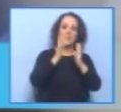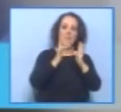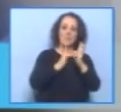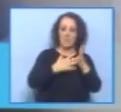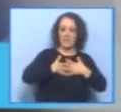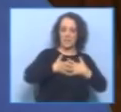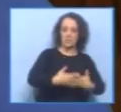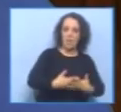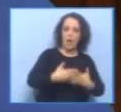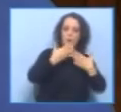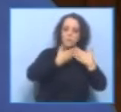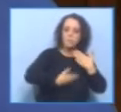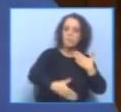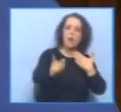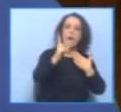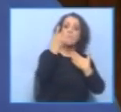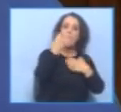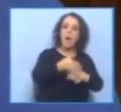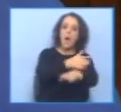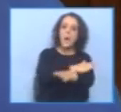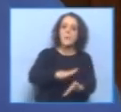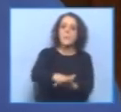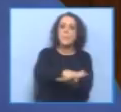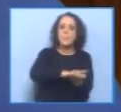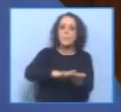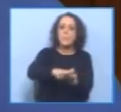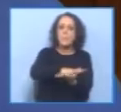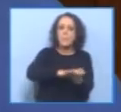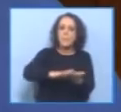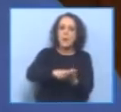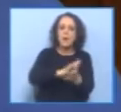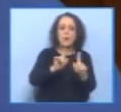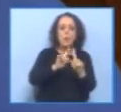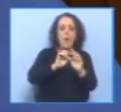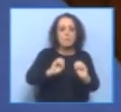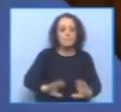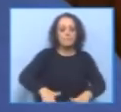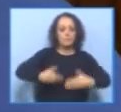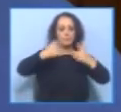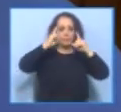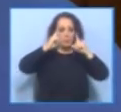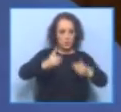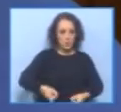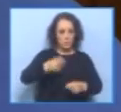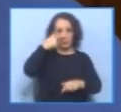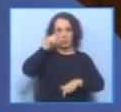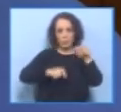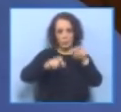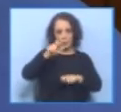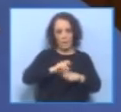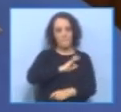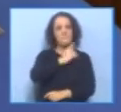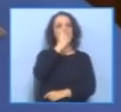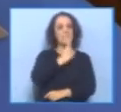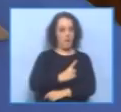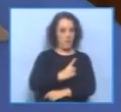uma evangelização de base, portanto, uma iniciação, iniciar as pessoas na fé, e começamos a ver